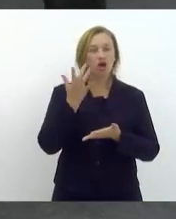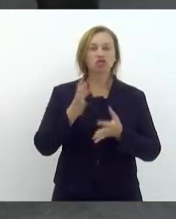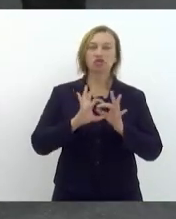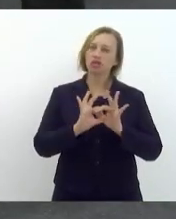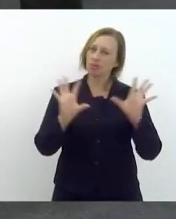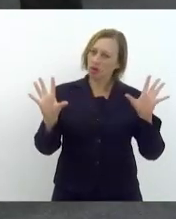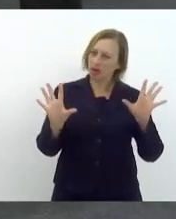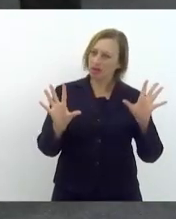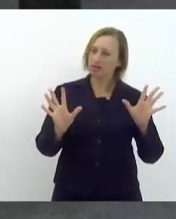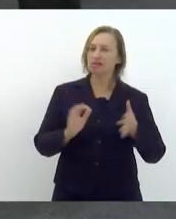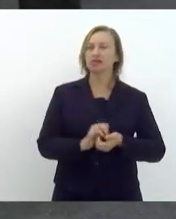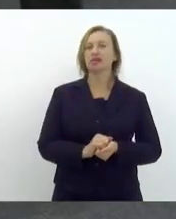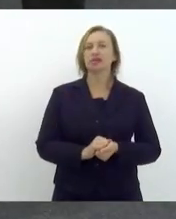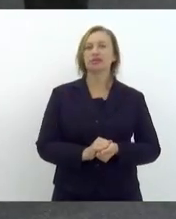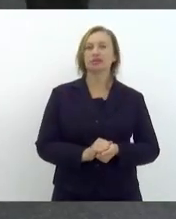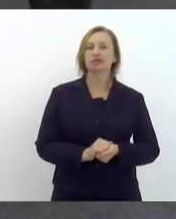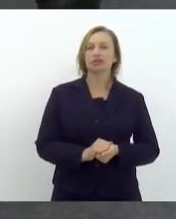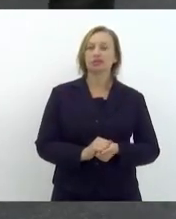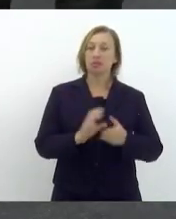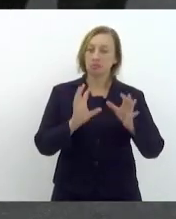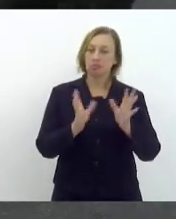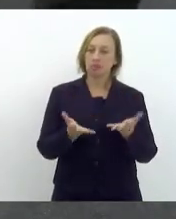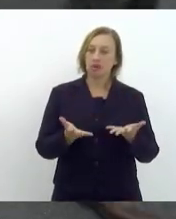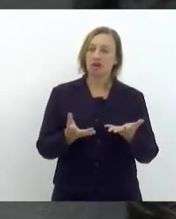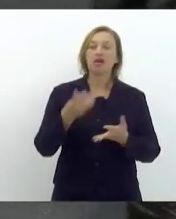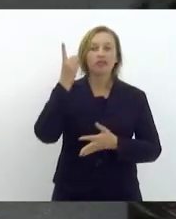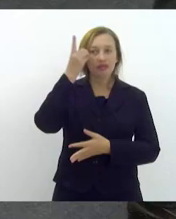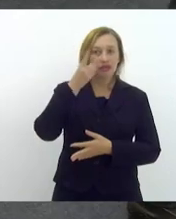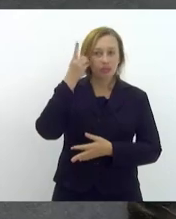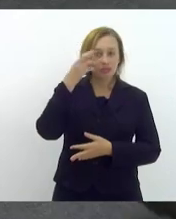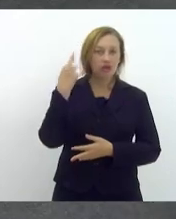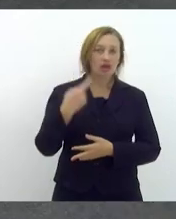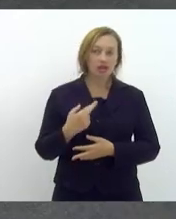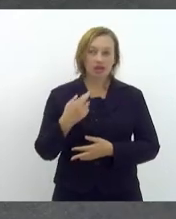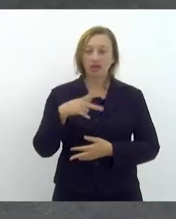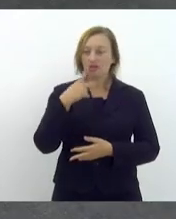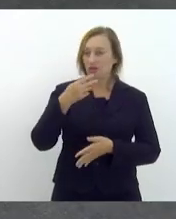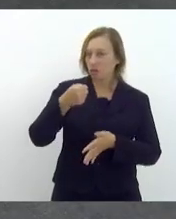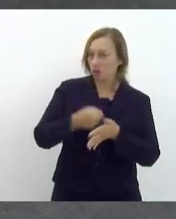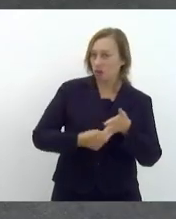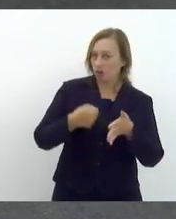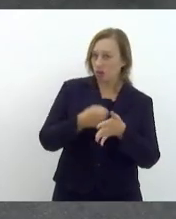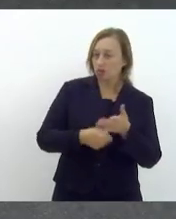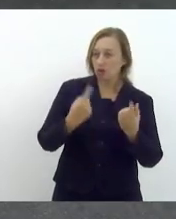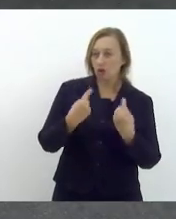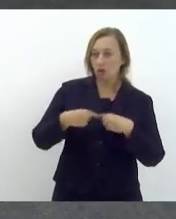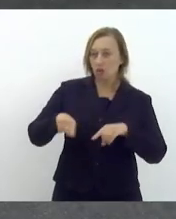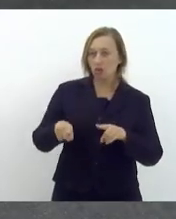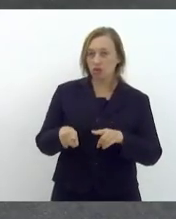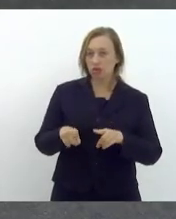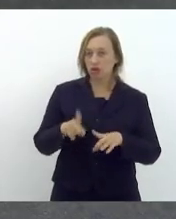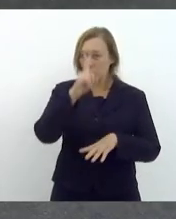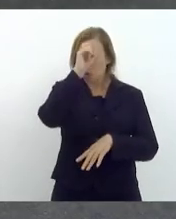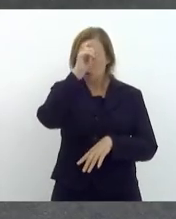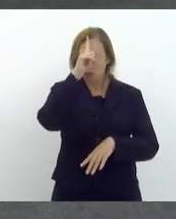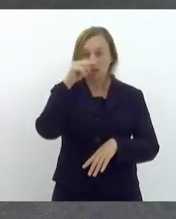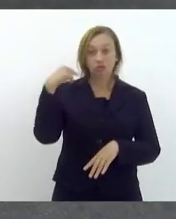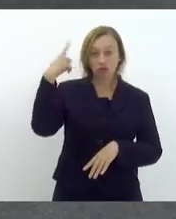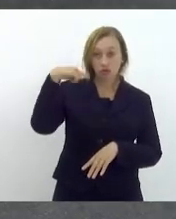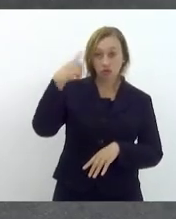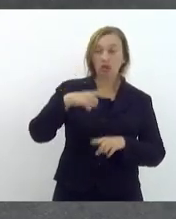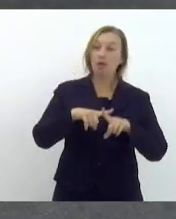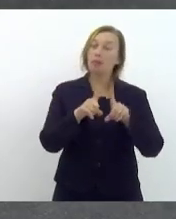um ato em relação a deputada Renata mencionou a luta antimano comial mas houve uma